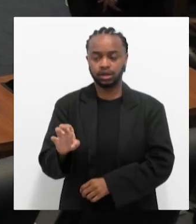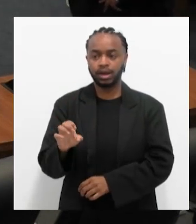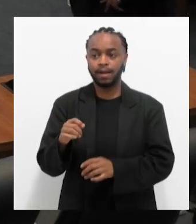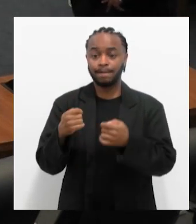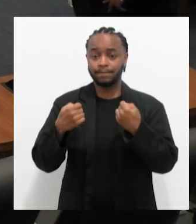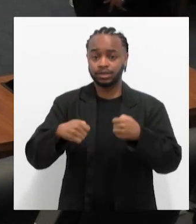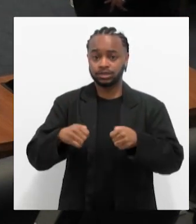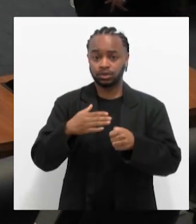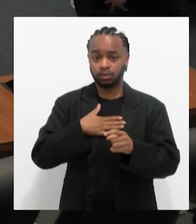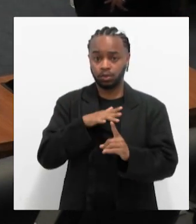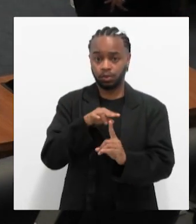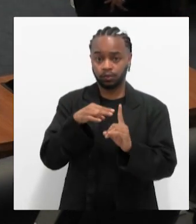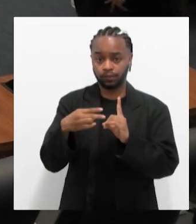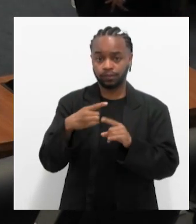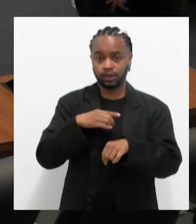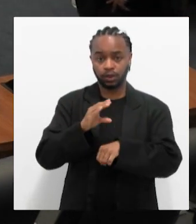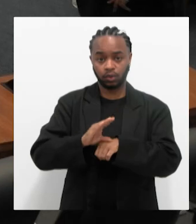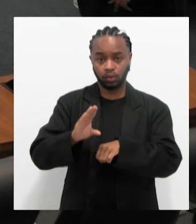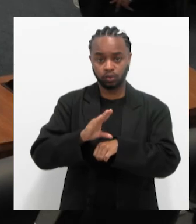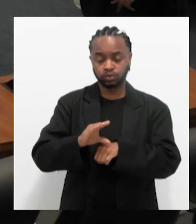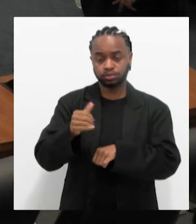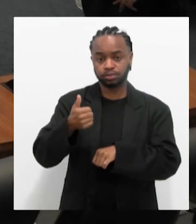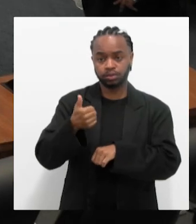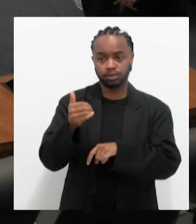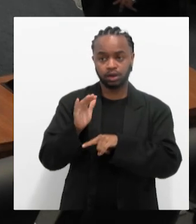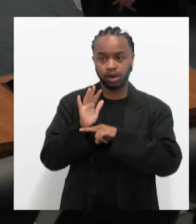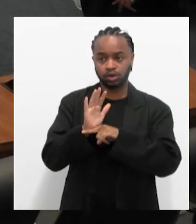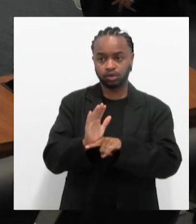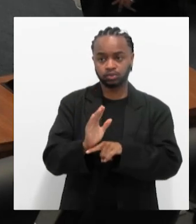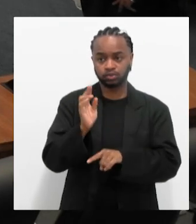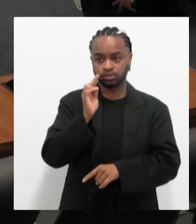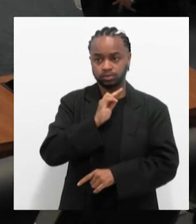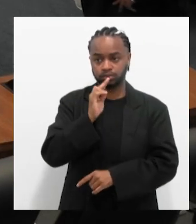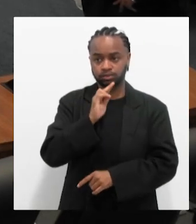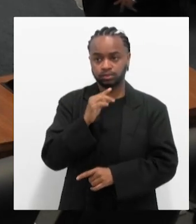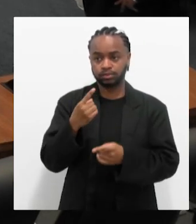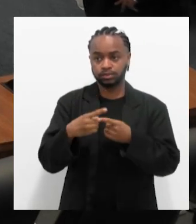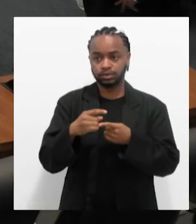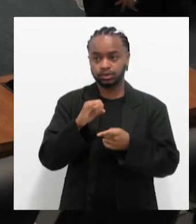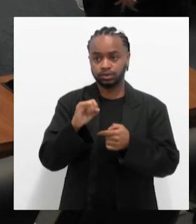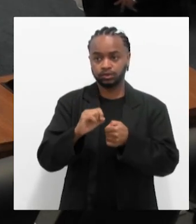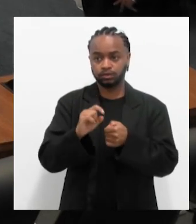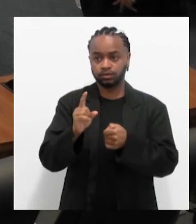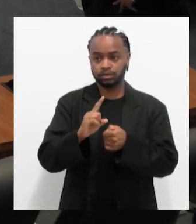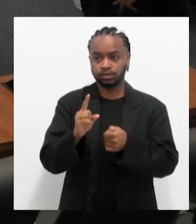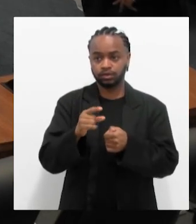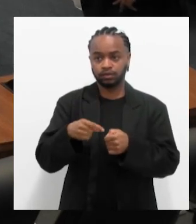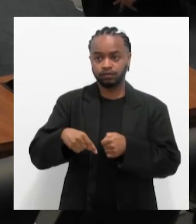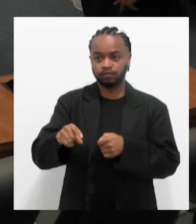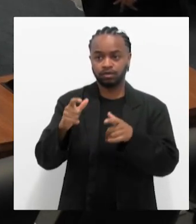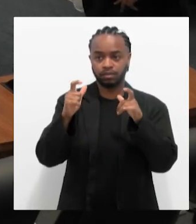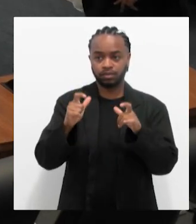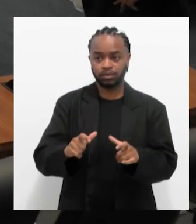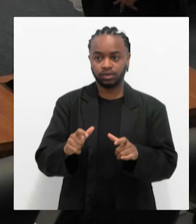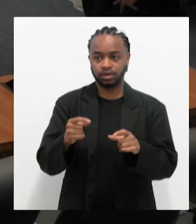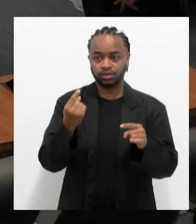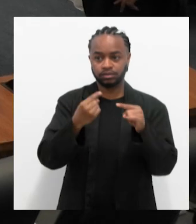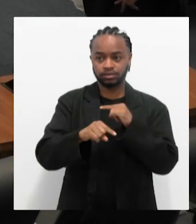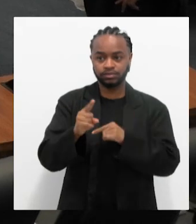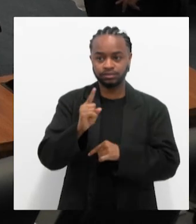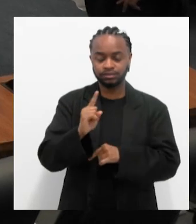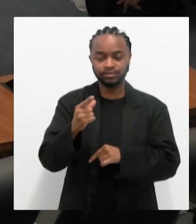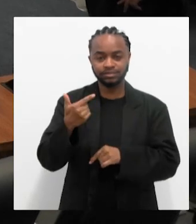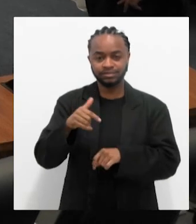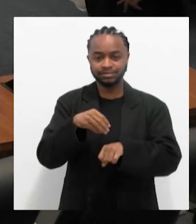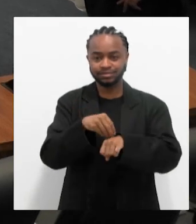meu ver, um curso de primeiros socorros. Senão ele vai para um lugar que ele não tem ambiente, nem tem